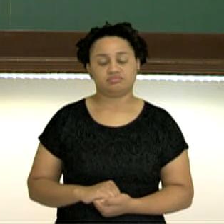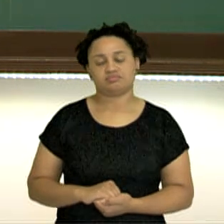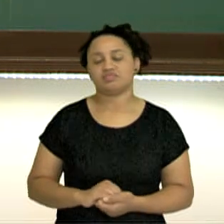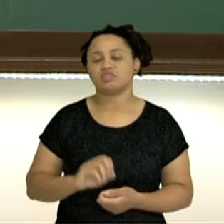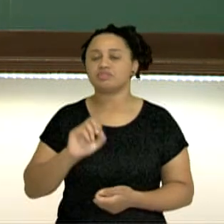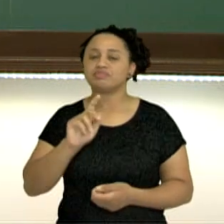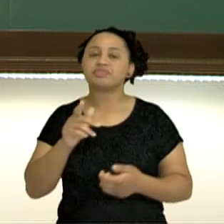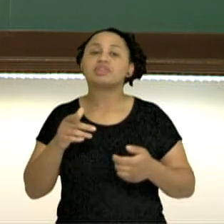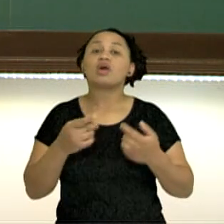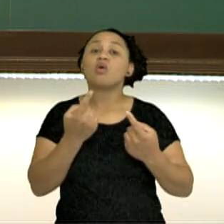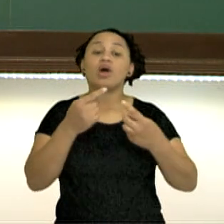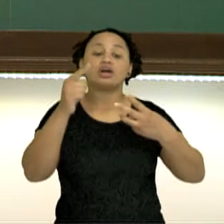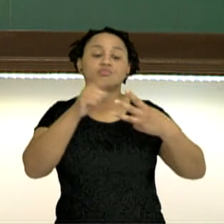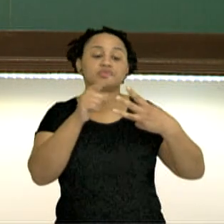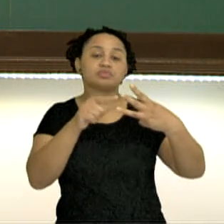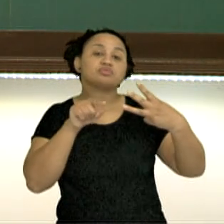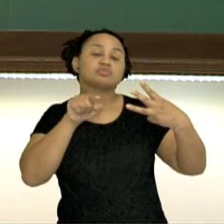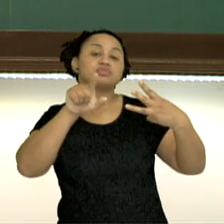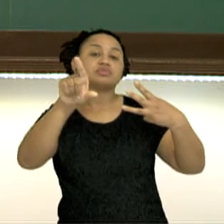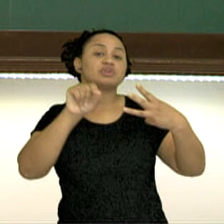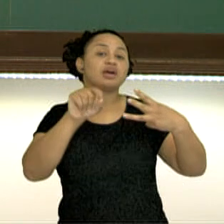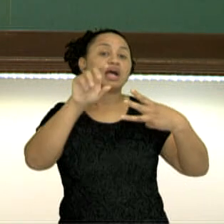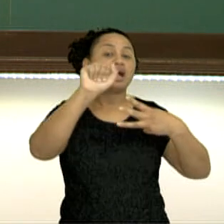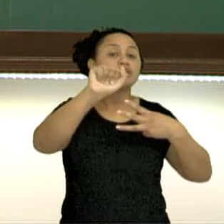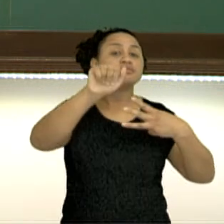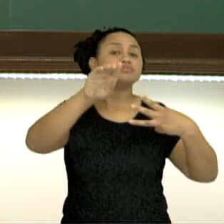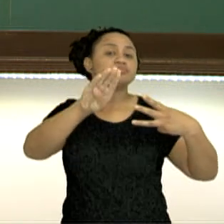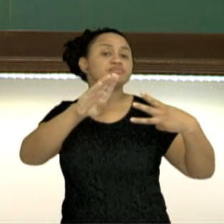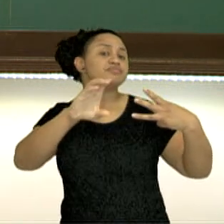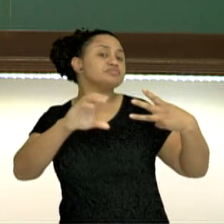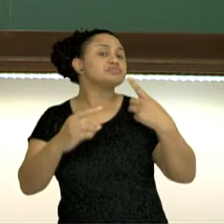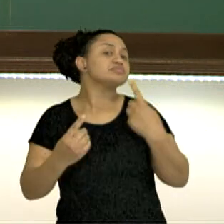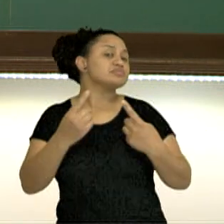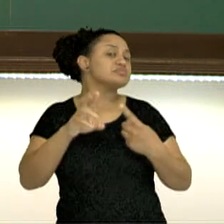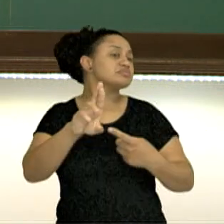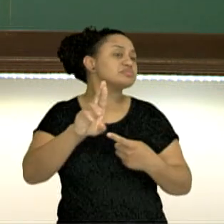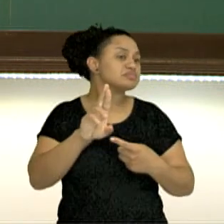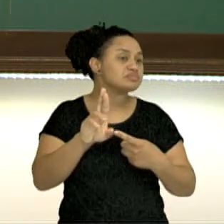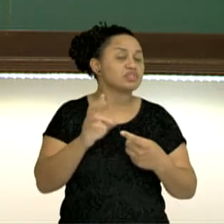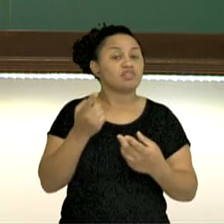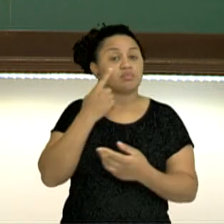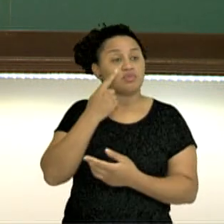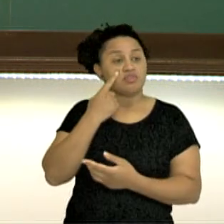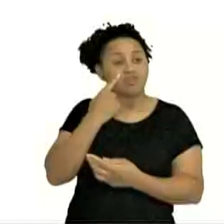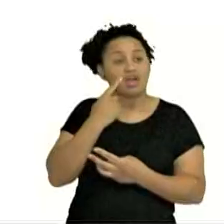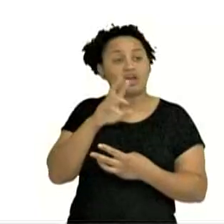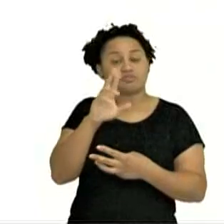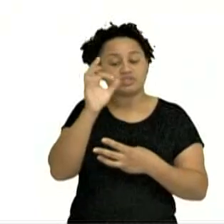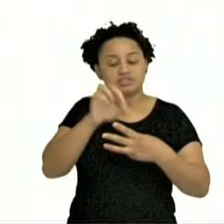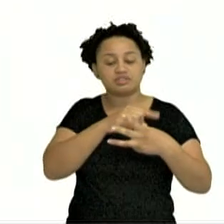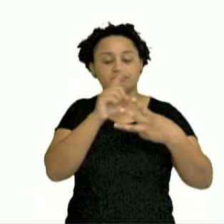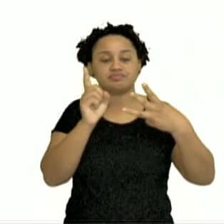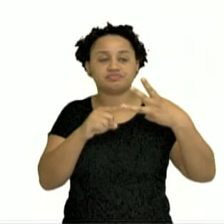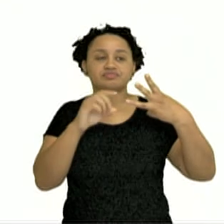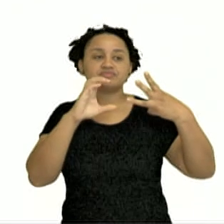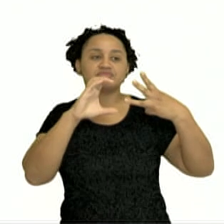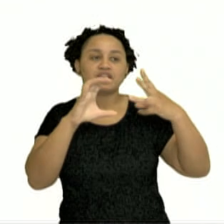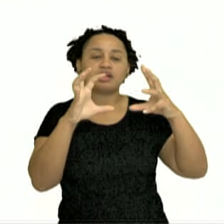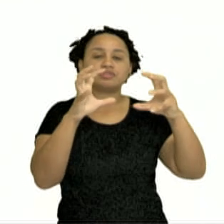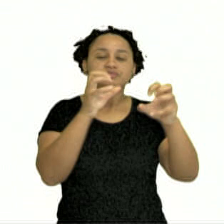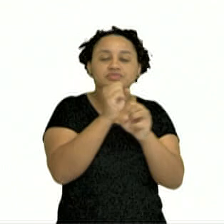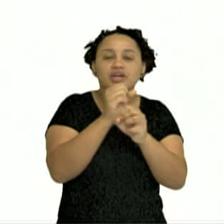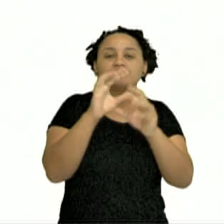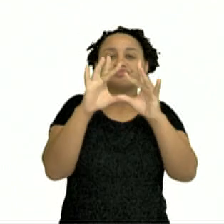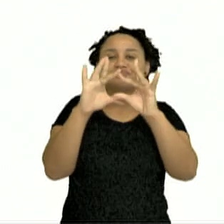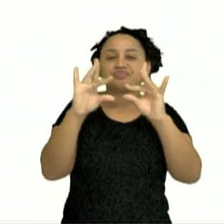Muito bem, qual que é a alternativa que você indicou? Letra A, letra B ou letra C? Olha lá na tela a resposta para você, letra C,